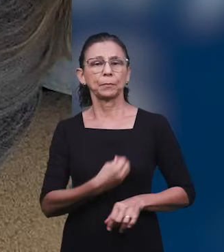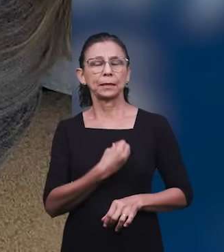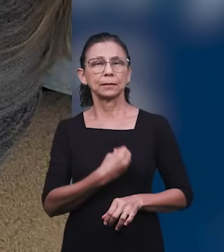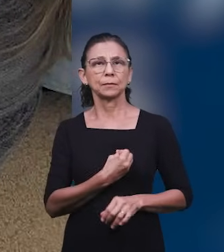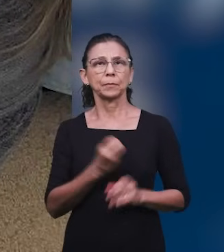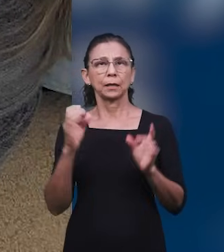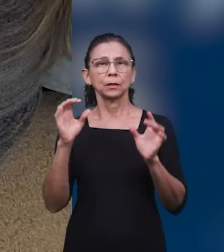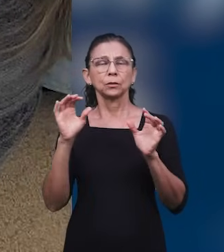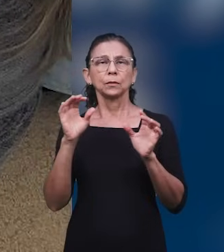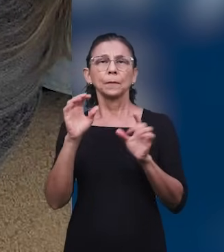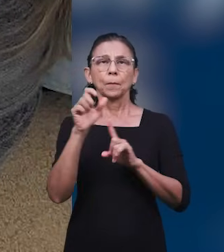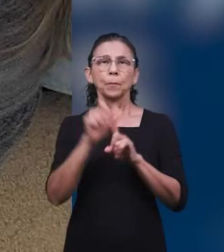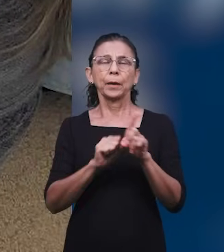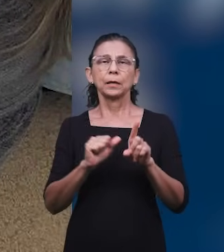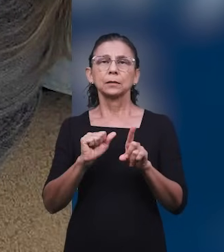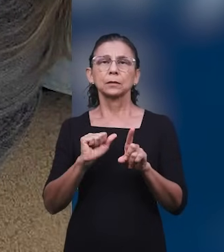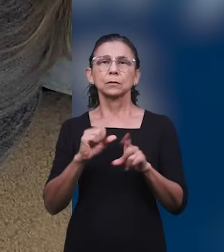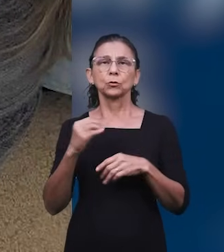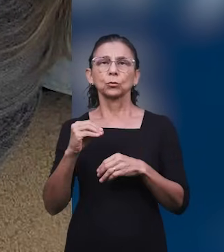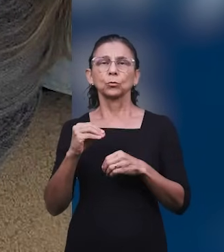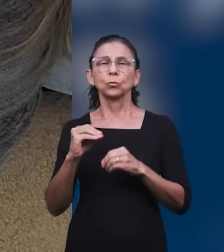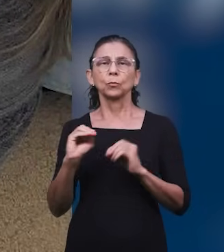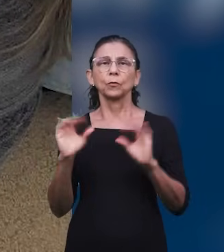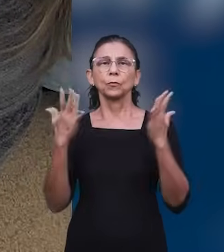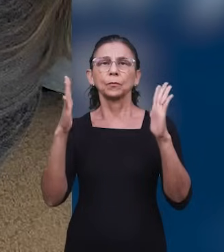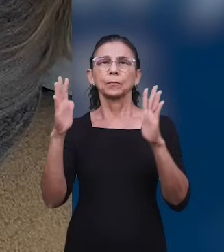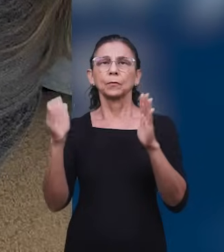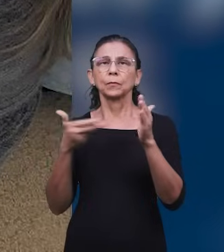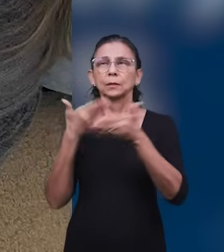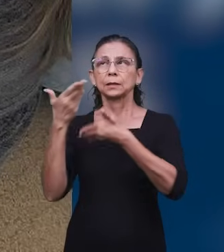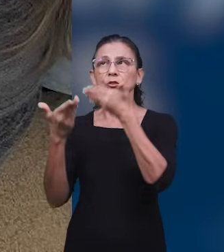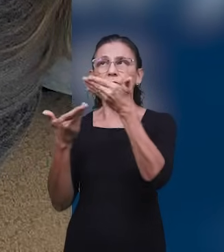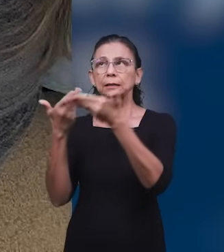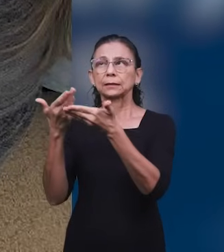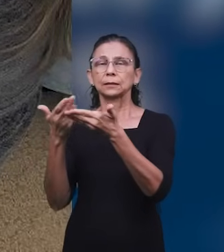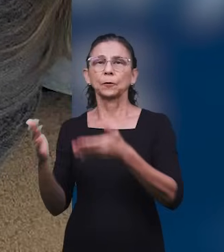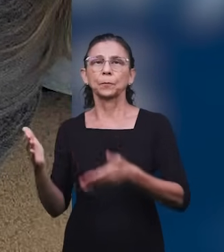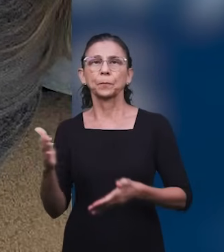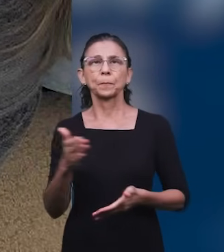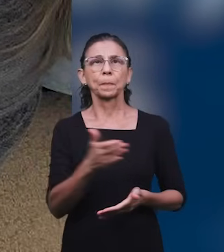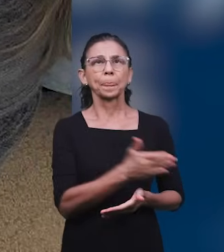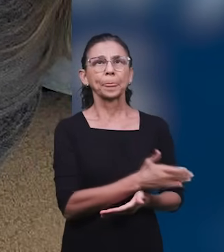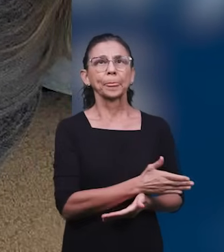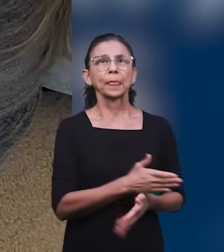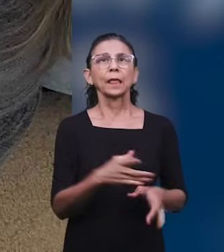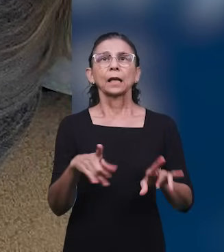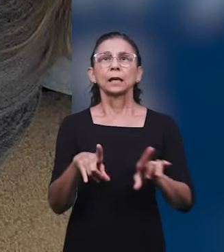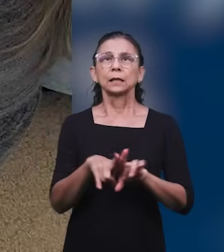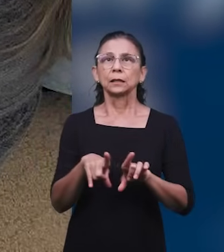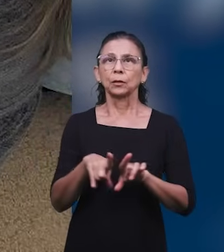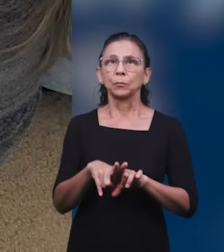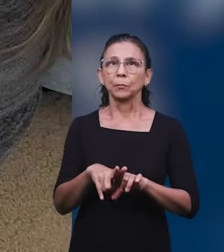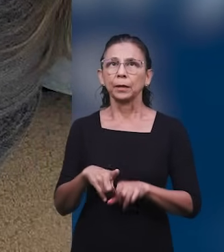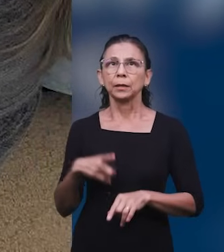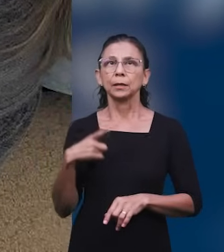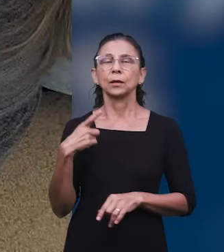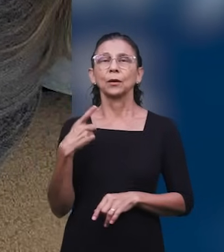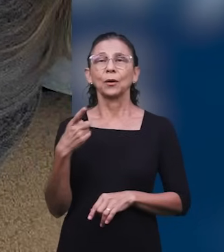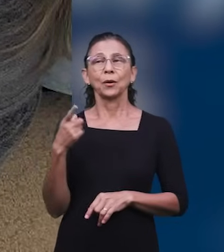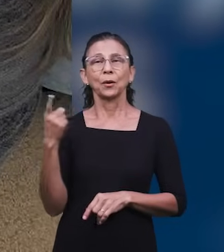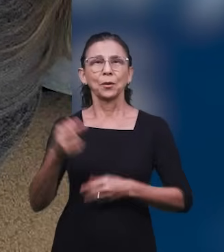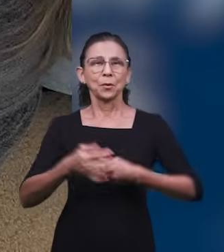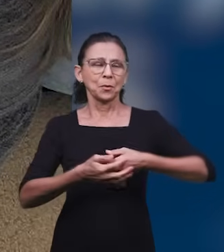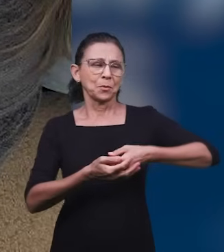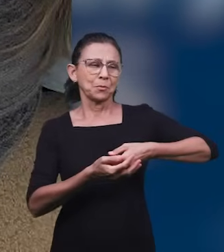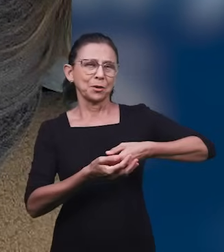americana, no estado de Washington, o ponto de pregação em Seattle levou a mensagem do arrebatamento da Igreja Fiel para a classe